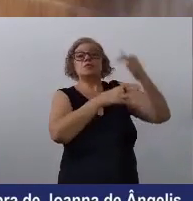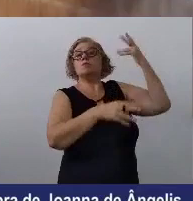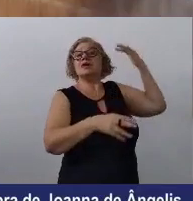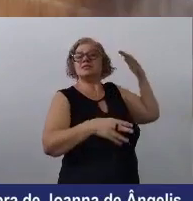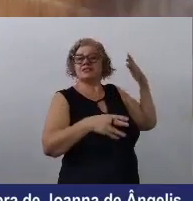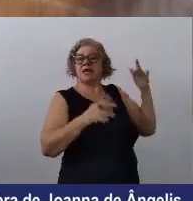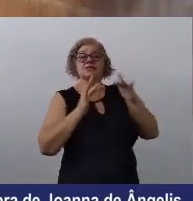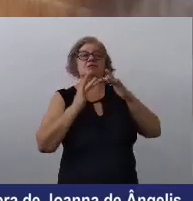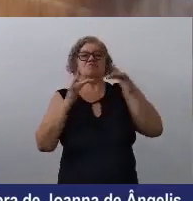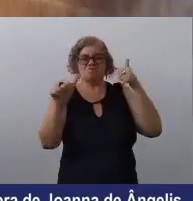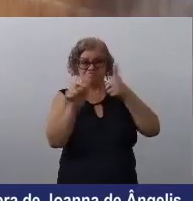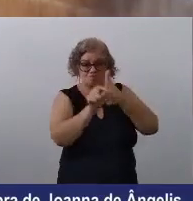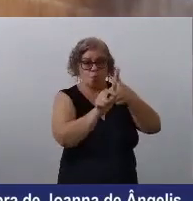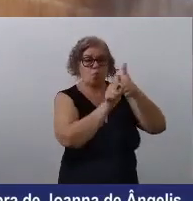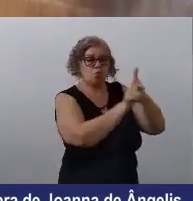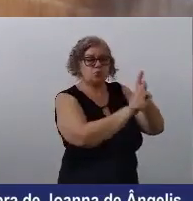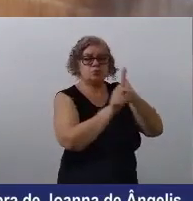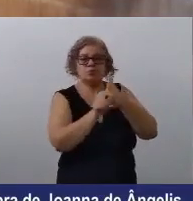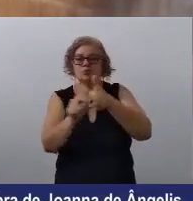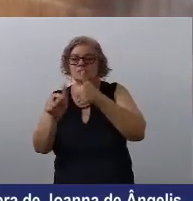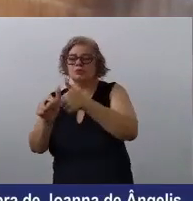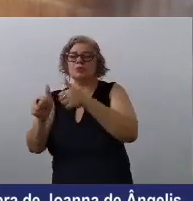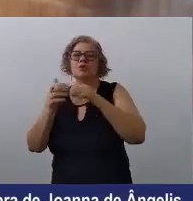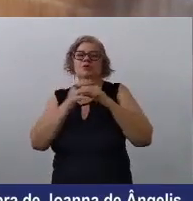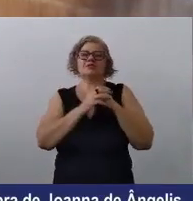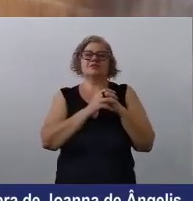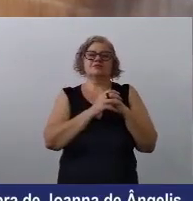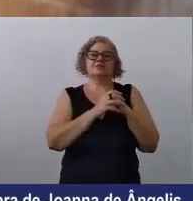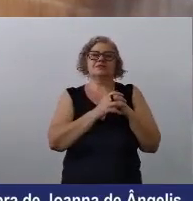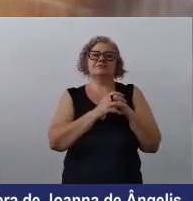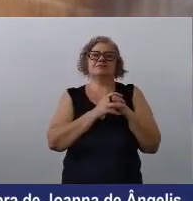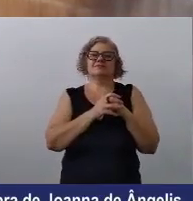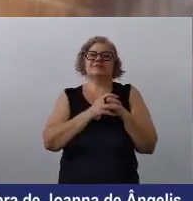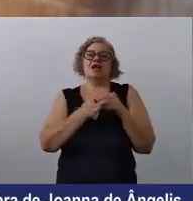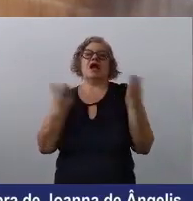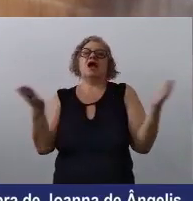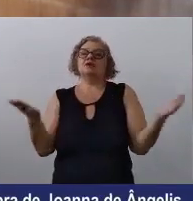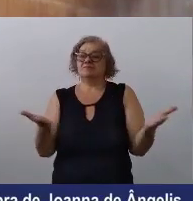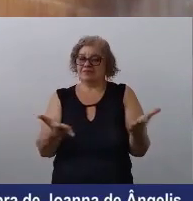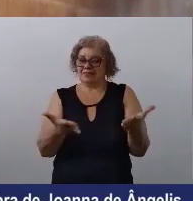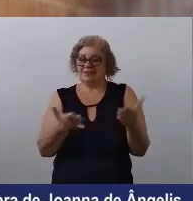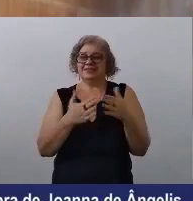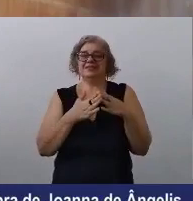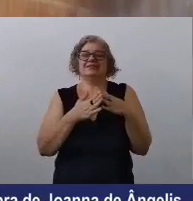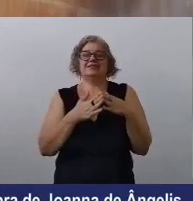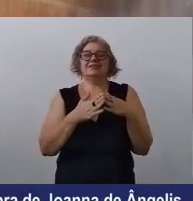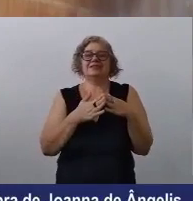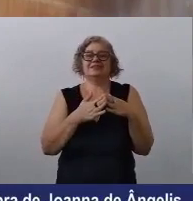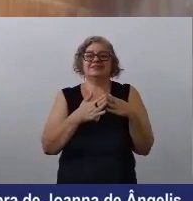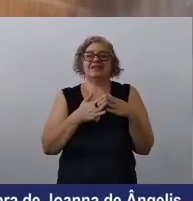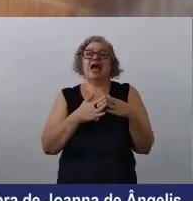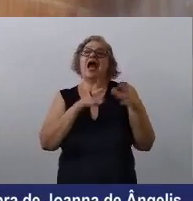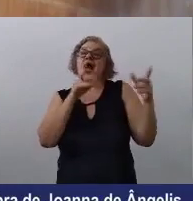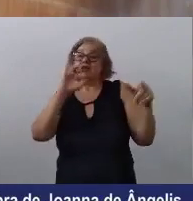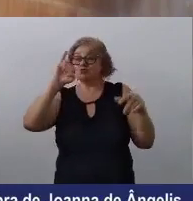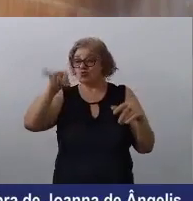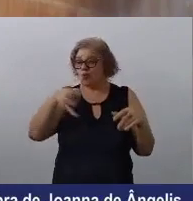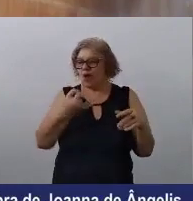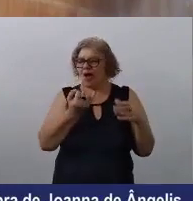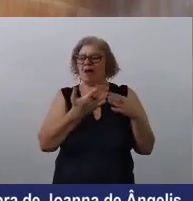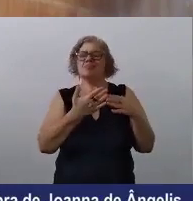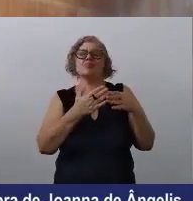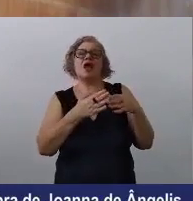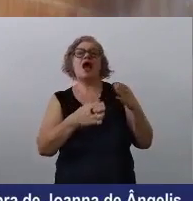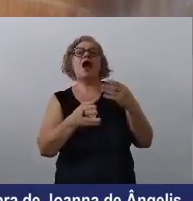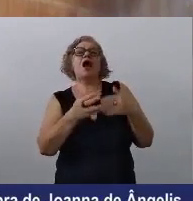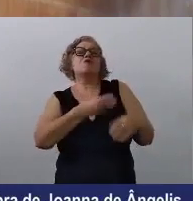próximos. Como algumas dessas passagens nós vamos relatar hoje, fora tantas outras que ela teve no